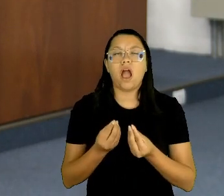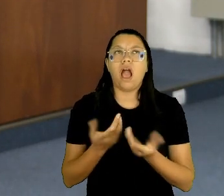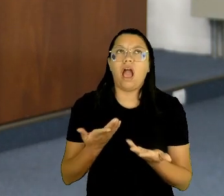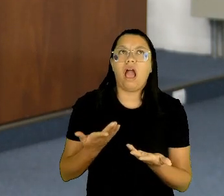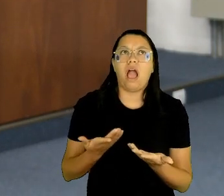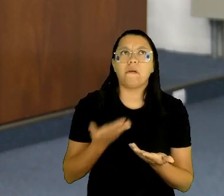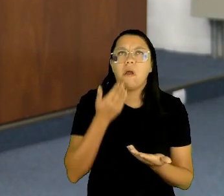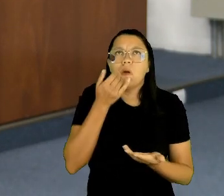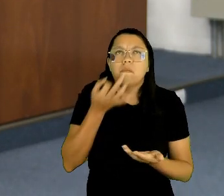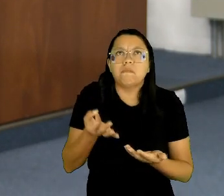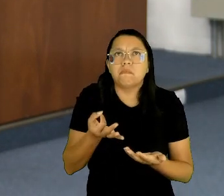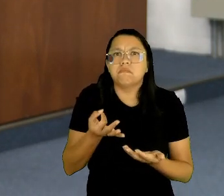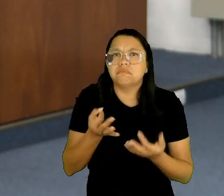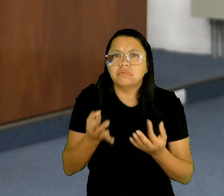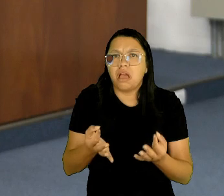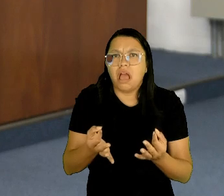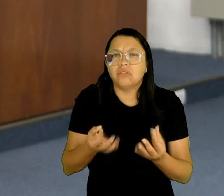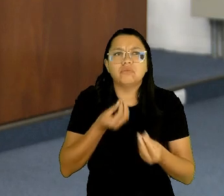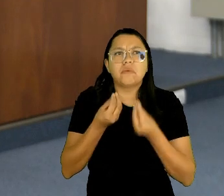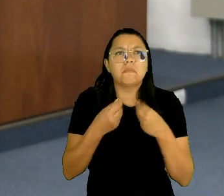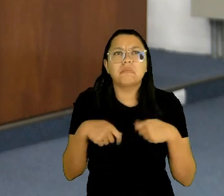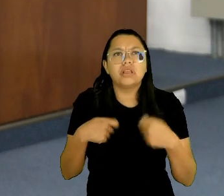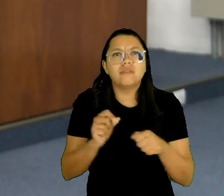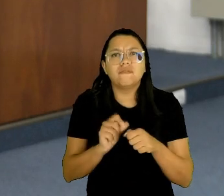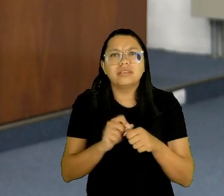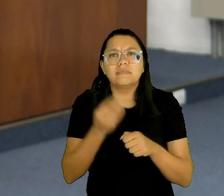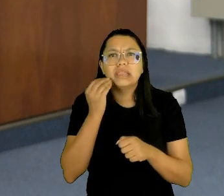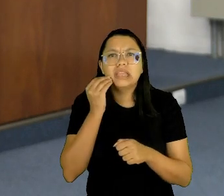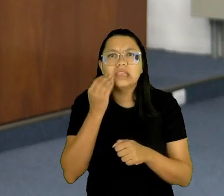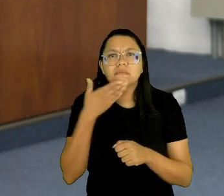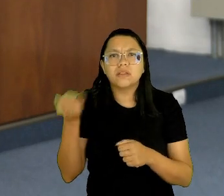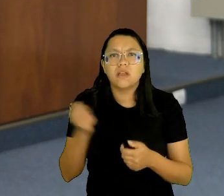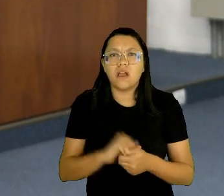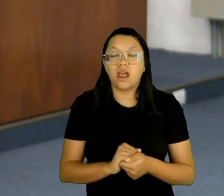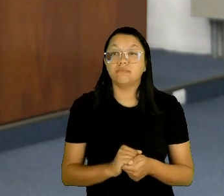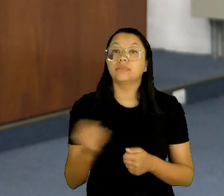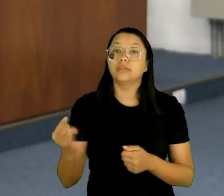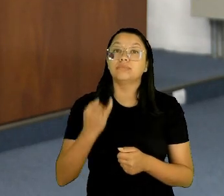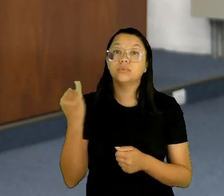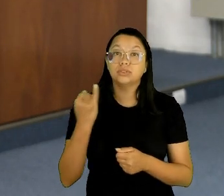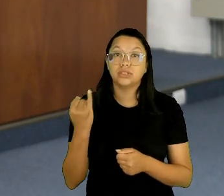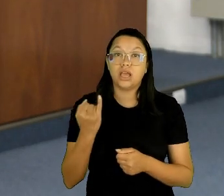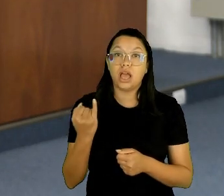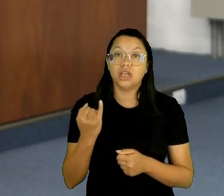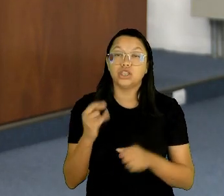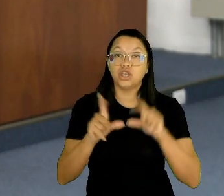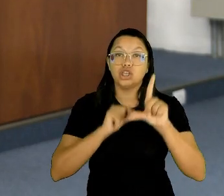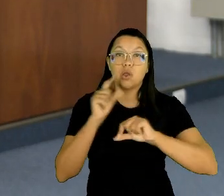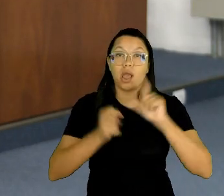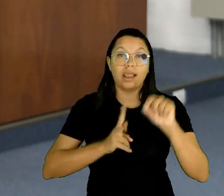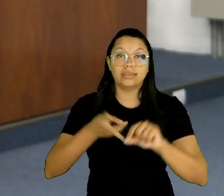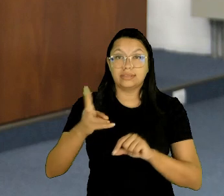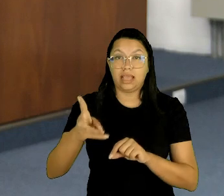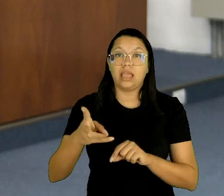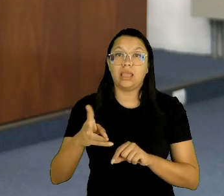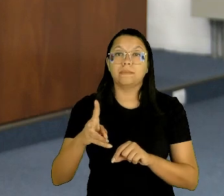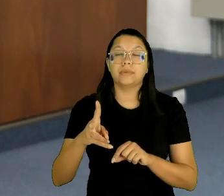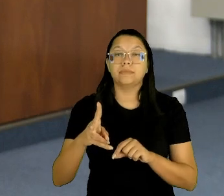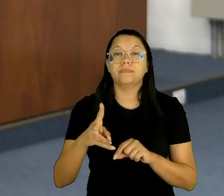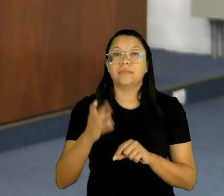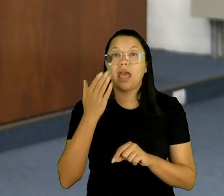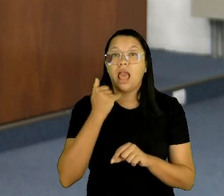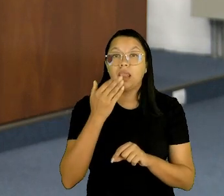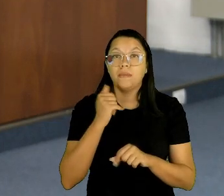E aí, como que a gente pode, mas eu como bem, estou comendo bem, o que eu preciso fazer para tentar me alimentar bem, né? É importante a gente dar preferência